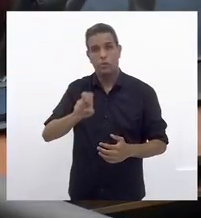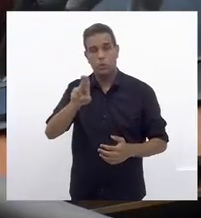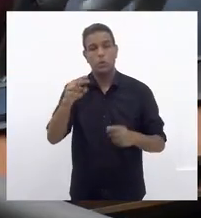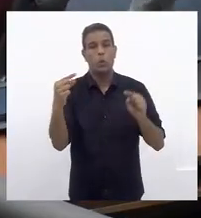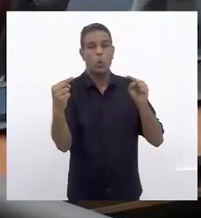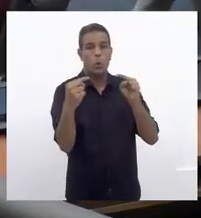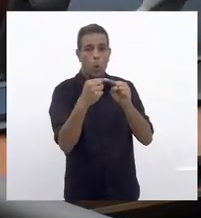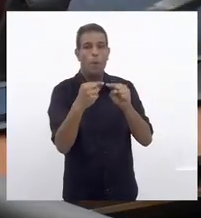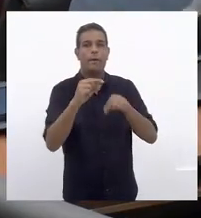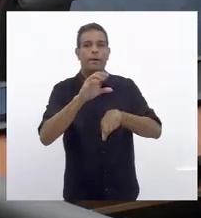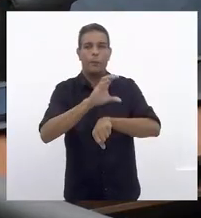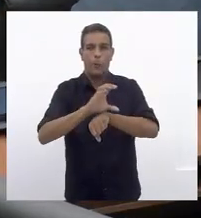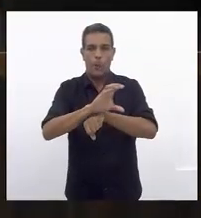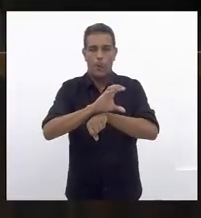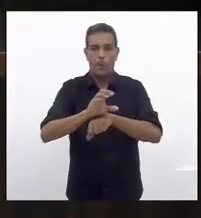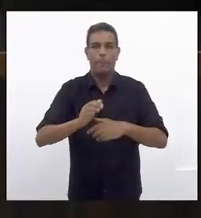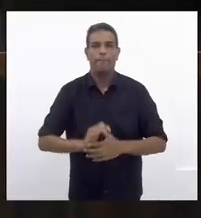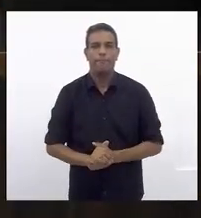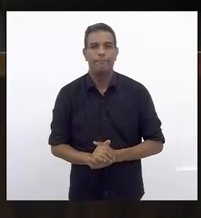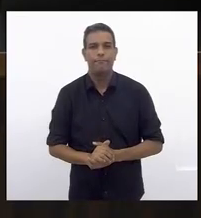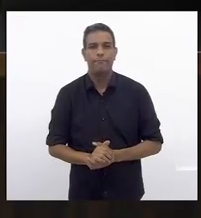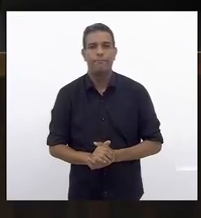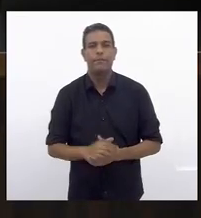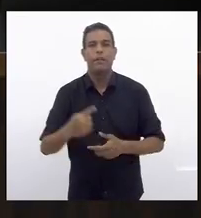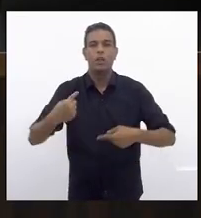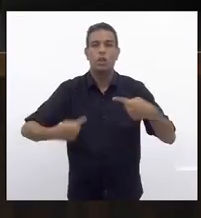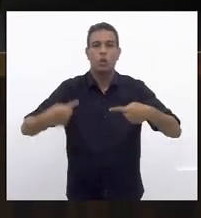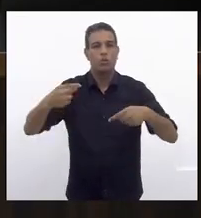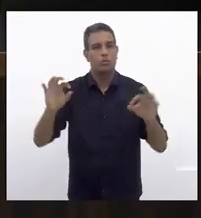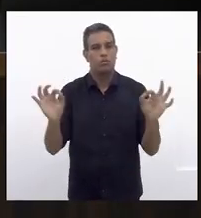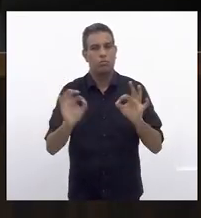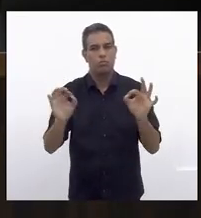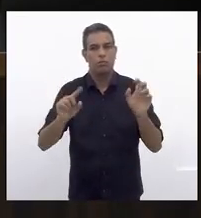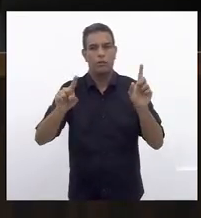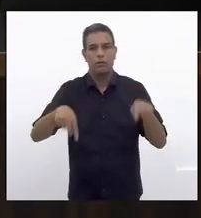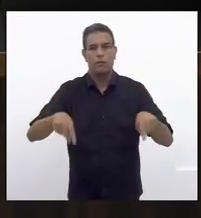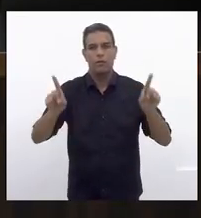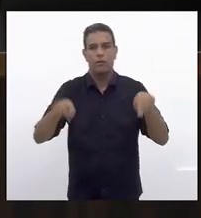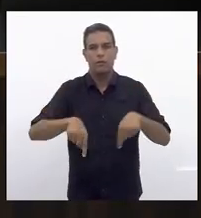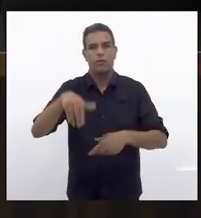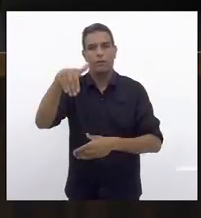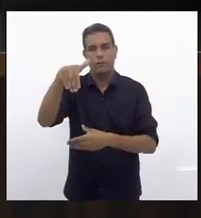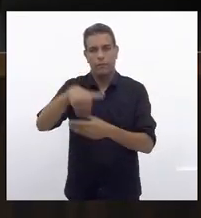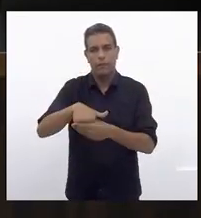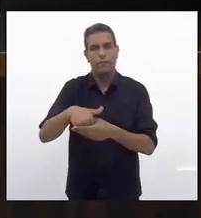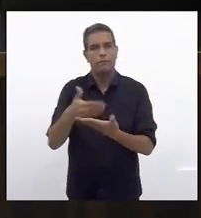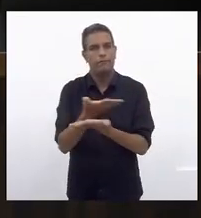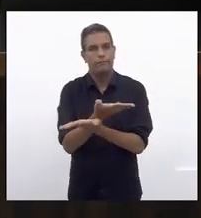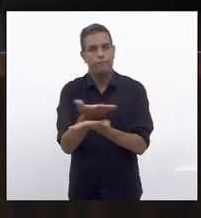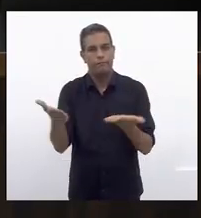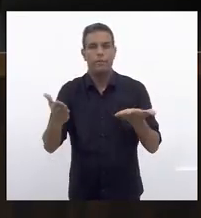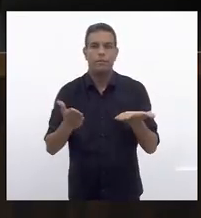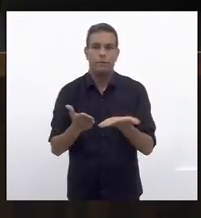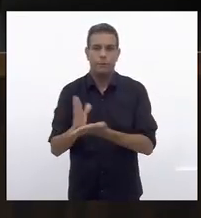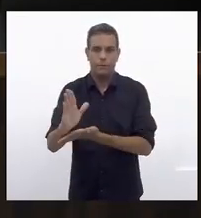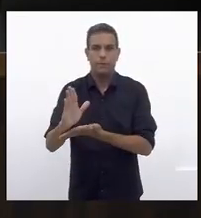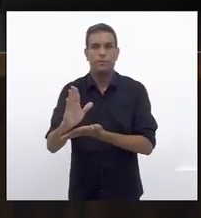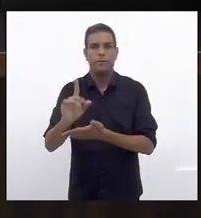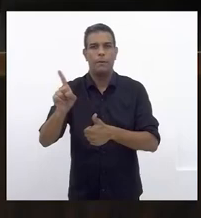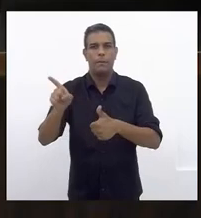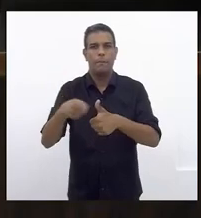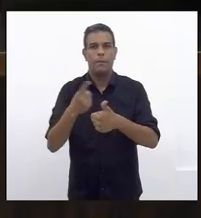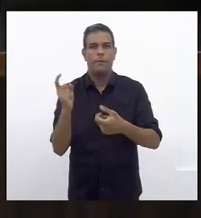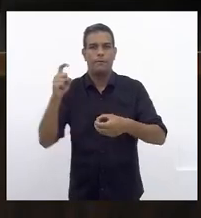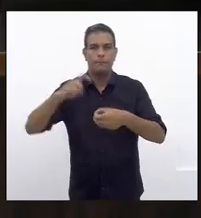Parecer favorável, senhor presidente. Os pareceres emitidos em discussão. Não havendo que queira discutir, encerra a discussão em votação. Senhores que aprovam nessa comissão. Aprovado em primeira,